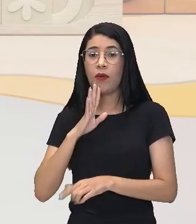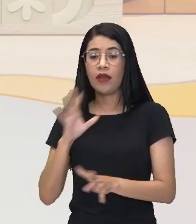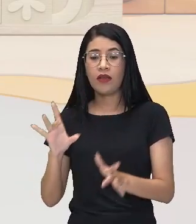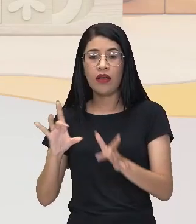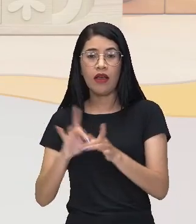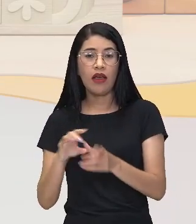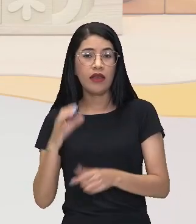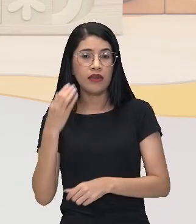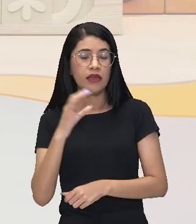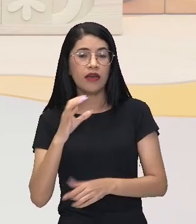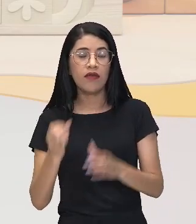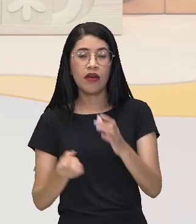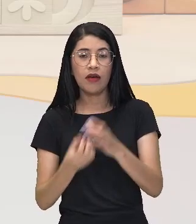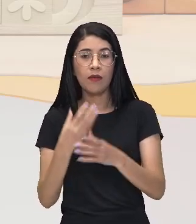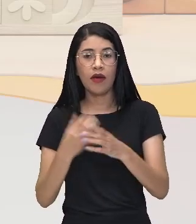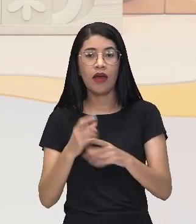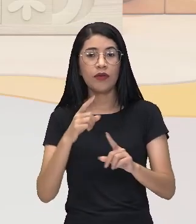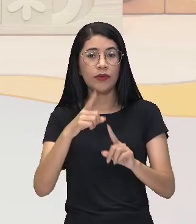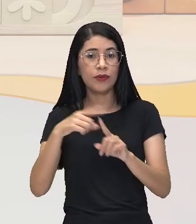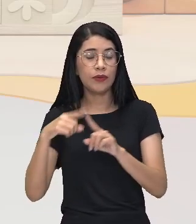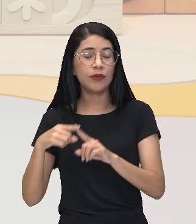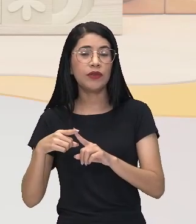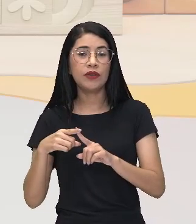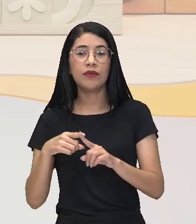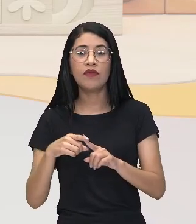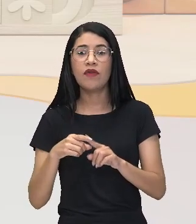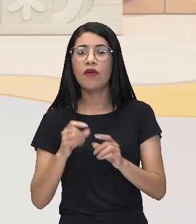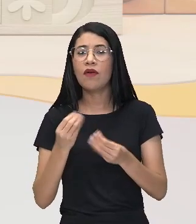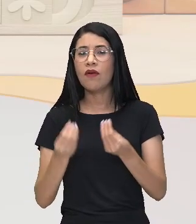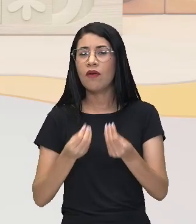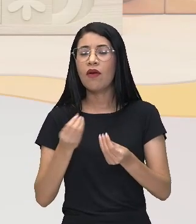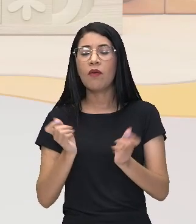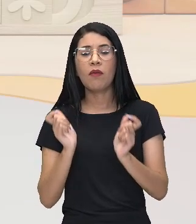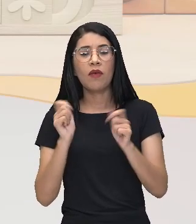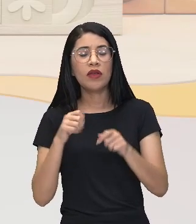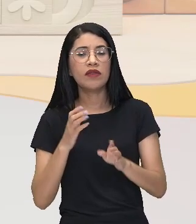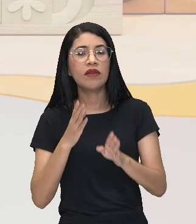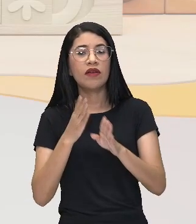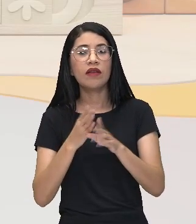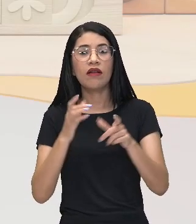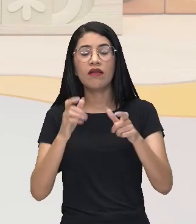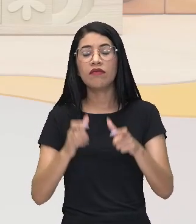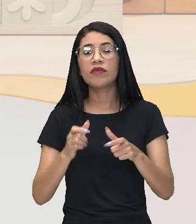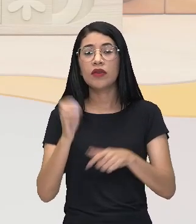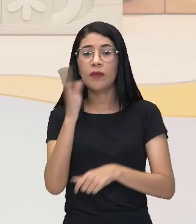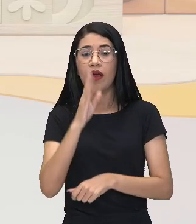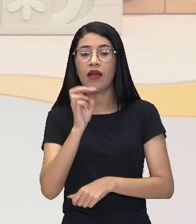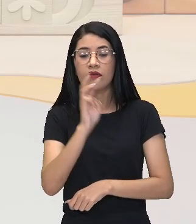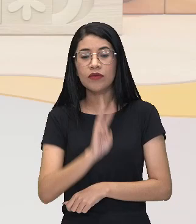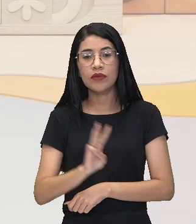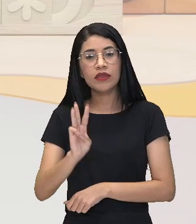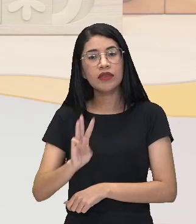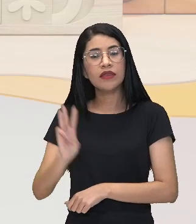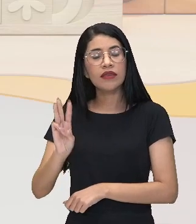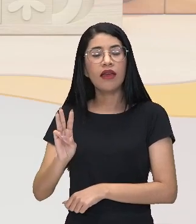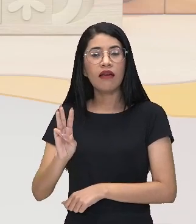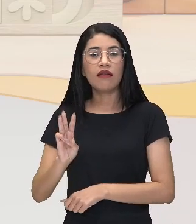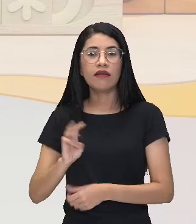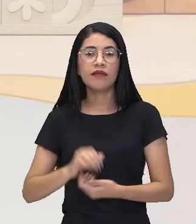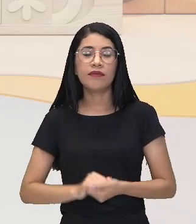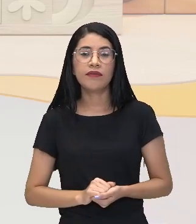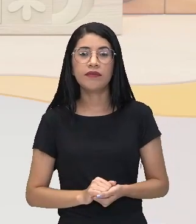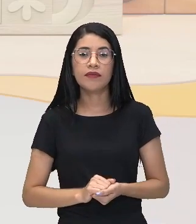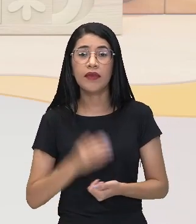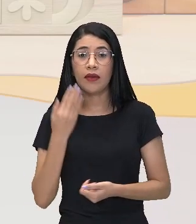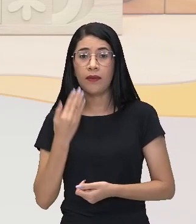científico produzido sobre essas espécies estará ao alcance da sociedade brasileira no Portal da Biodiversidade,